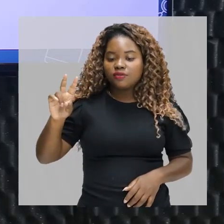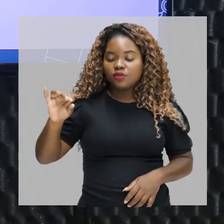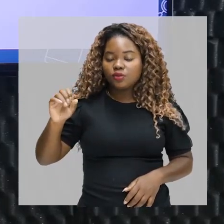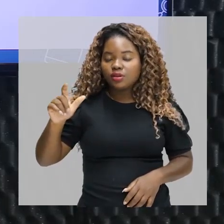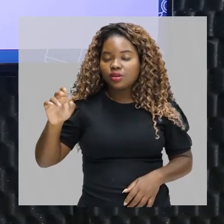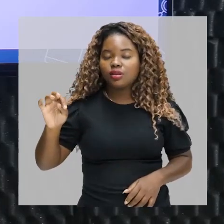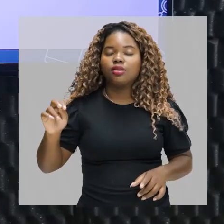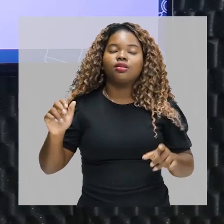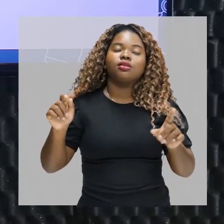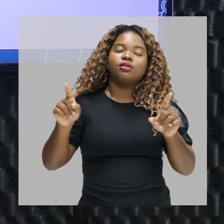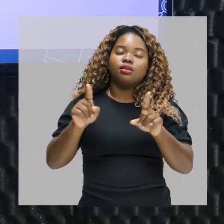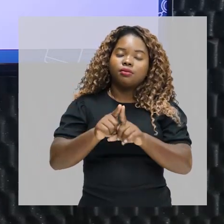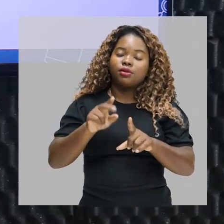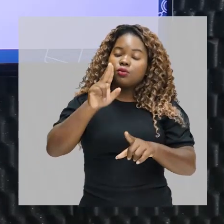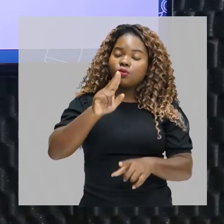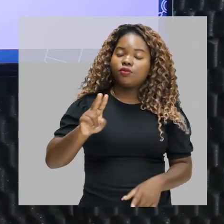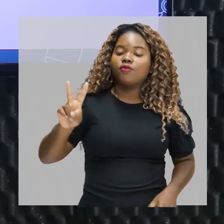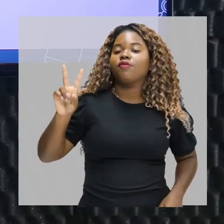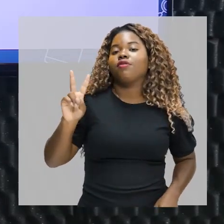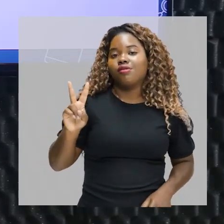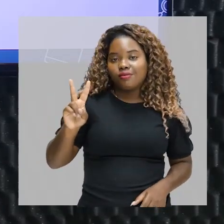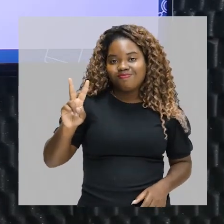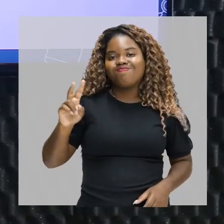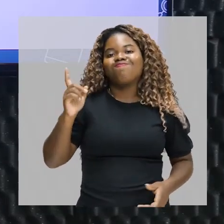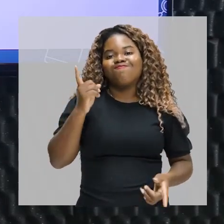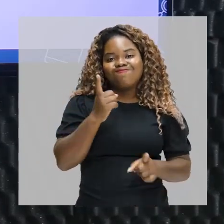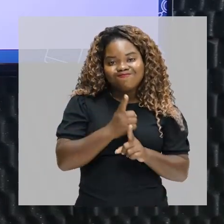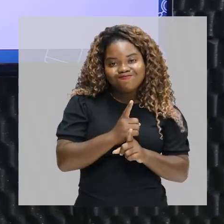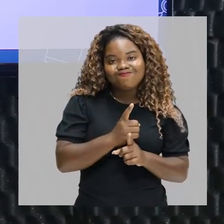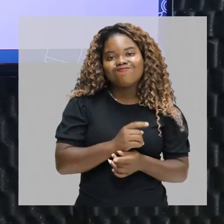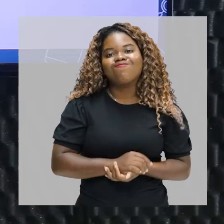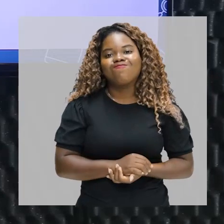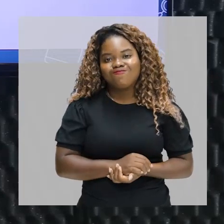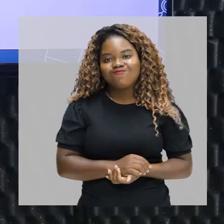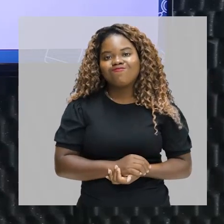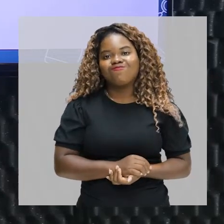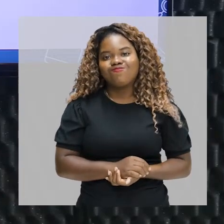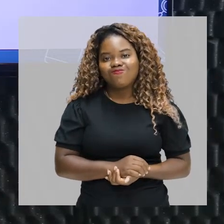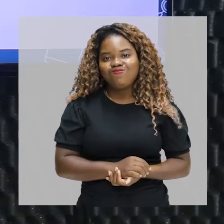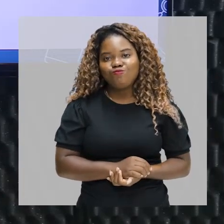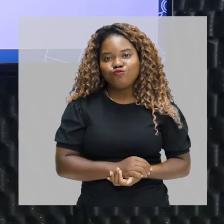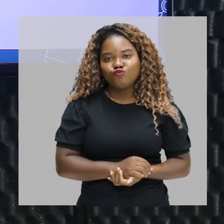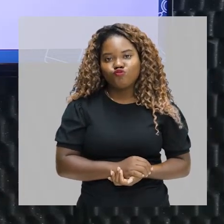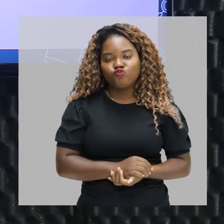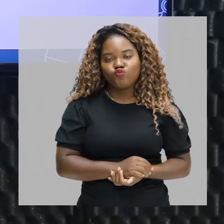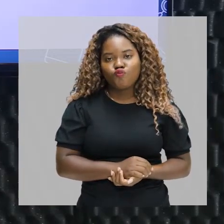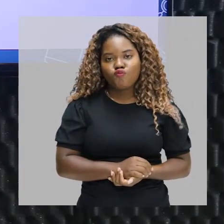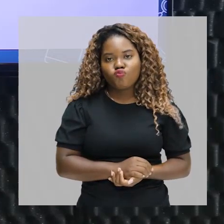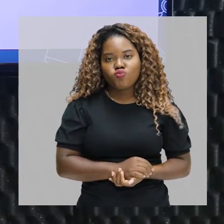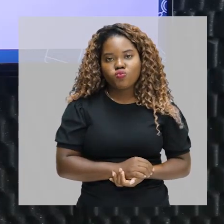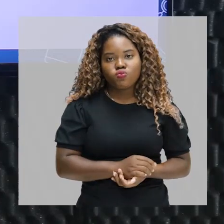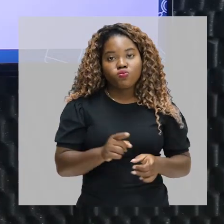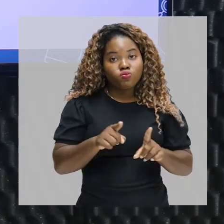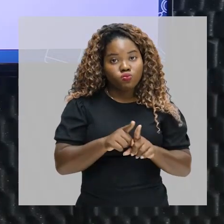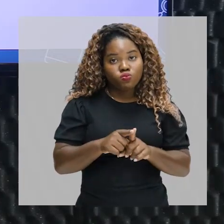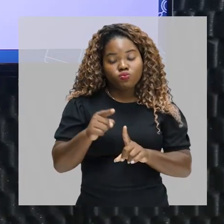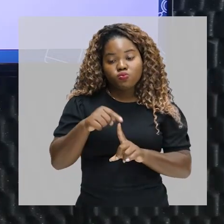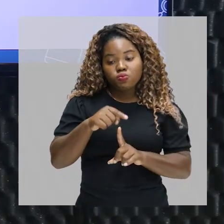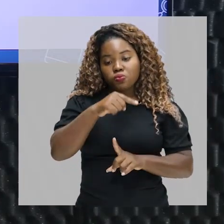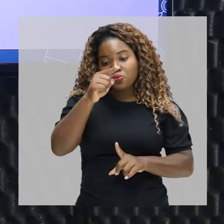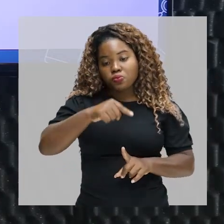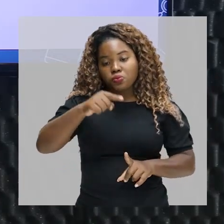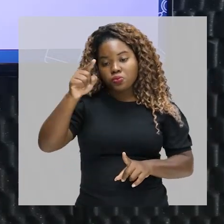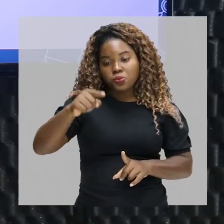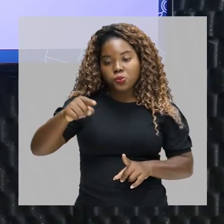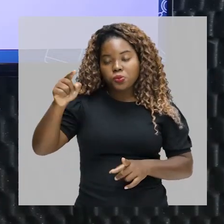né? Radiação UV, dividida em UVA, UVB e UVC, nós encontramos porque, tá certo? Também é um tipo de onda